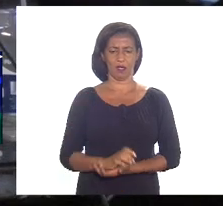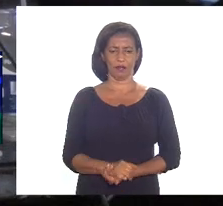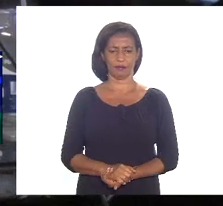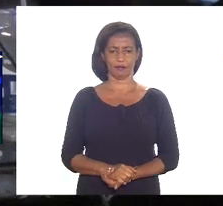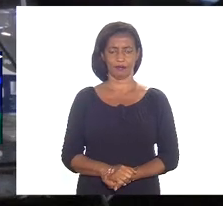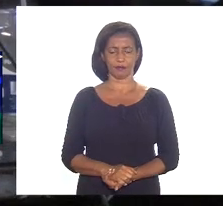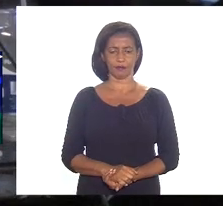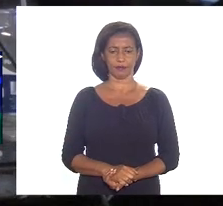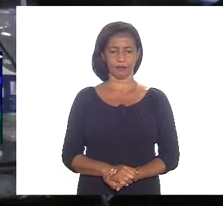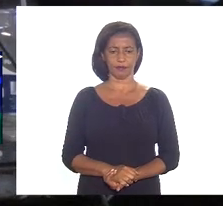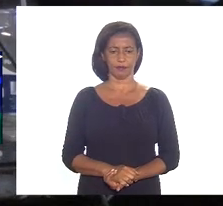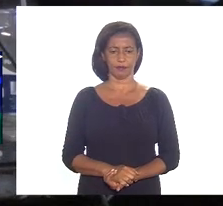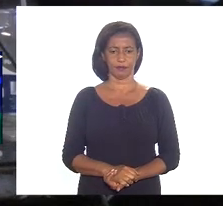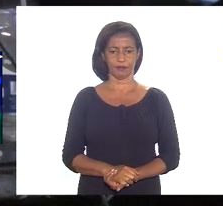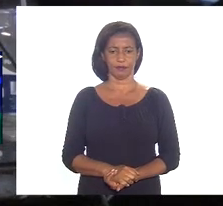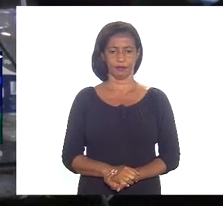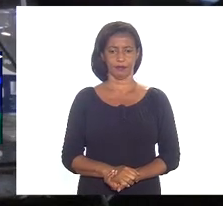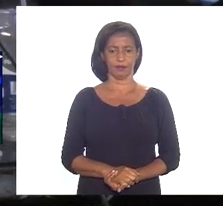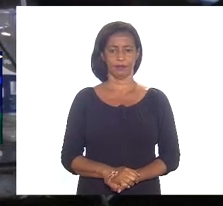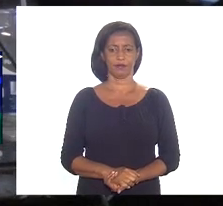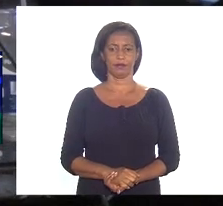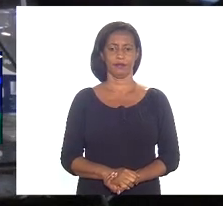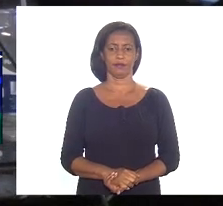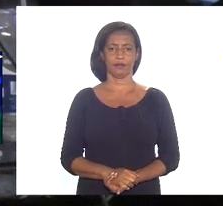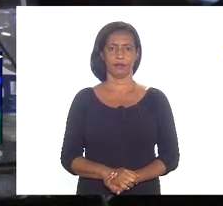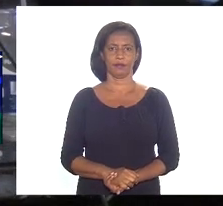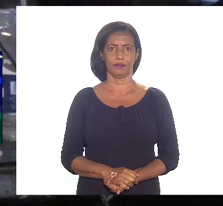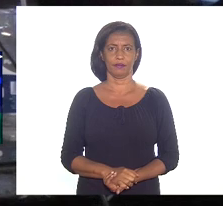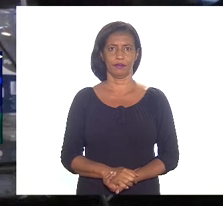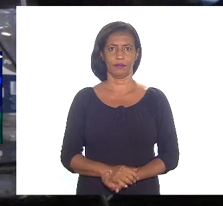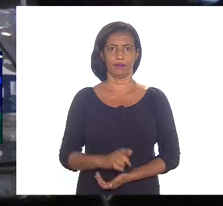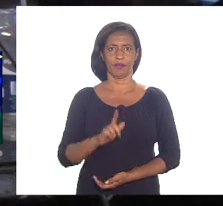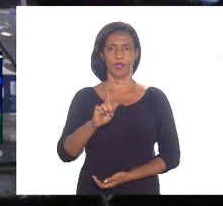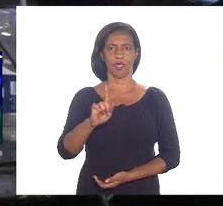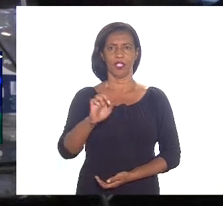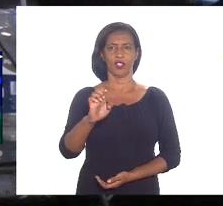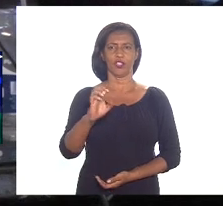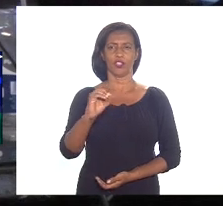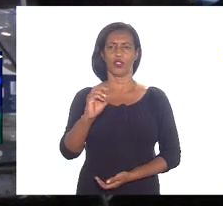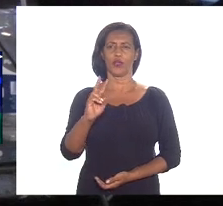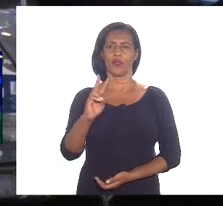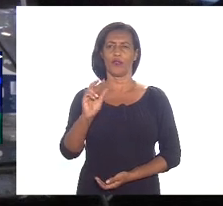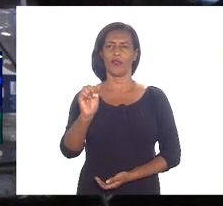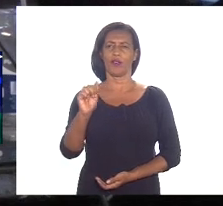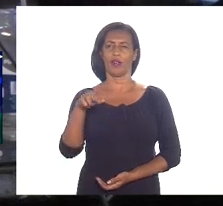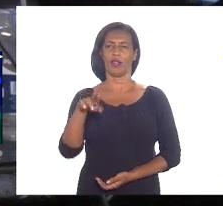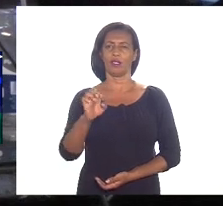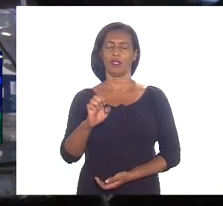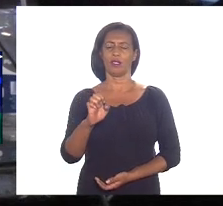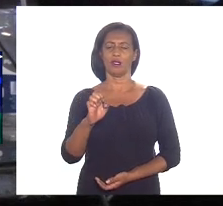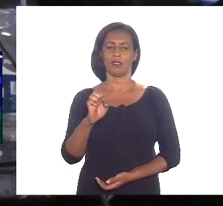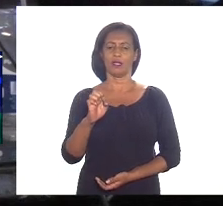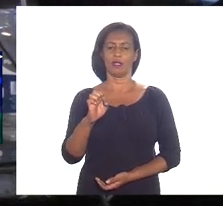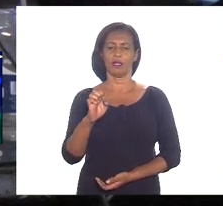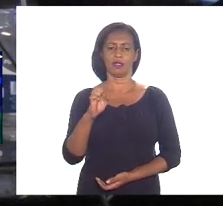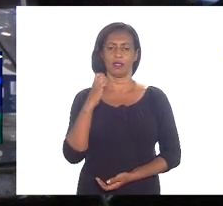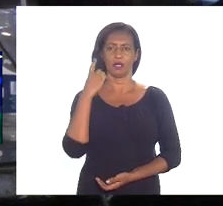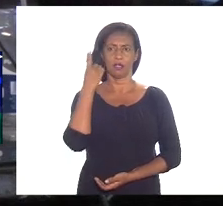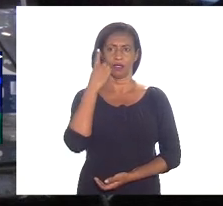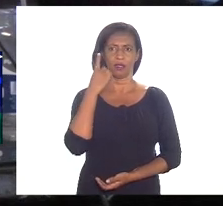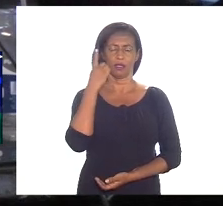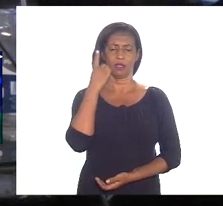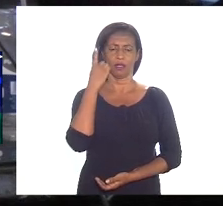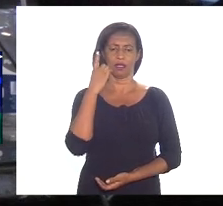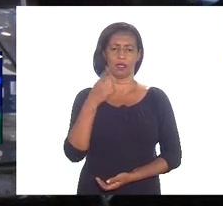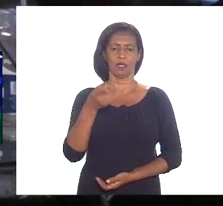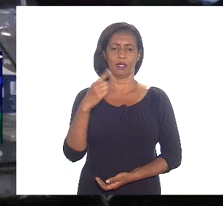Franciane Motta como rota Deputado Giovani Ratinho o deputado Giovani